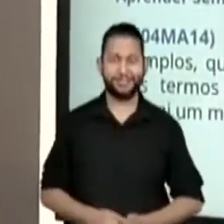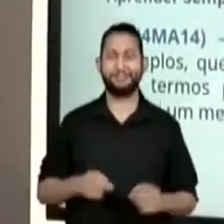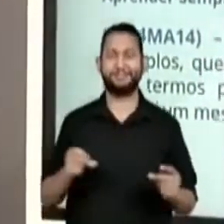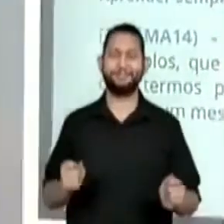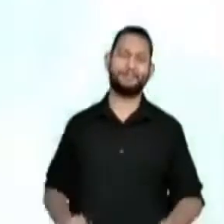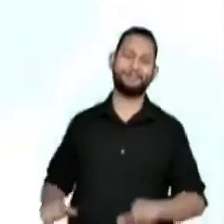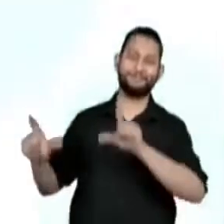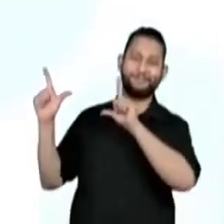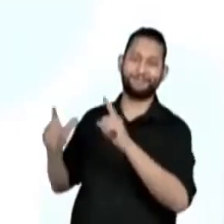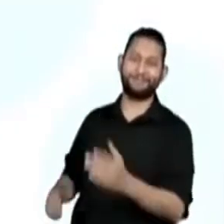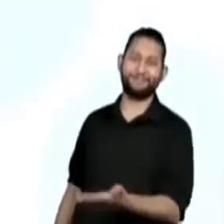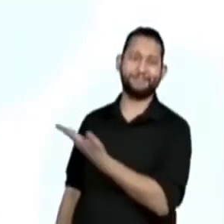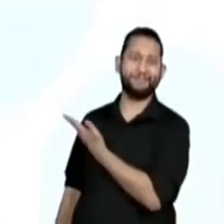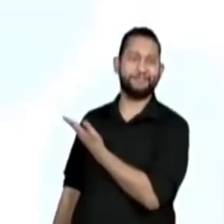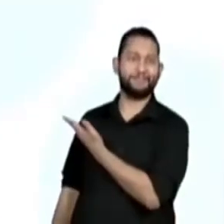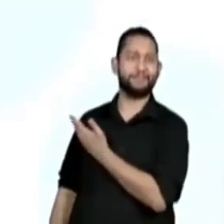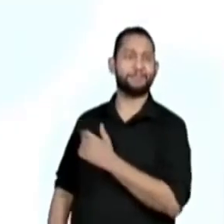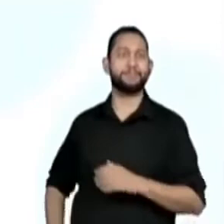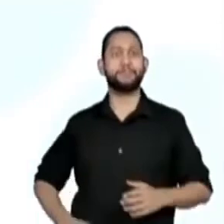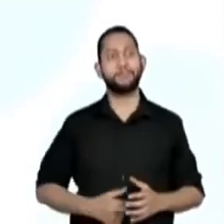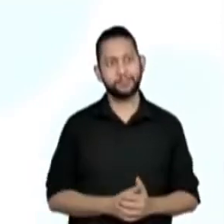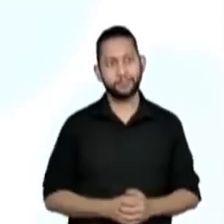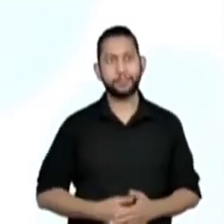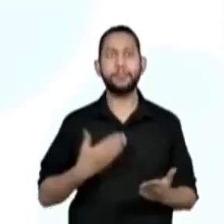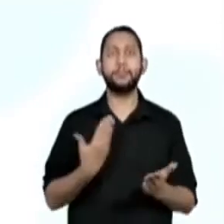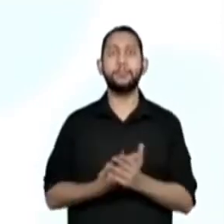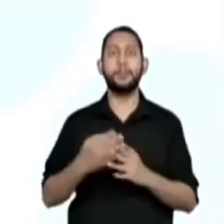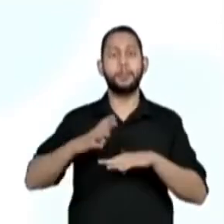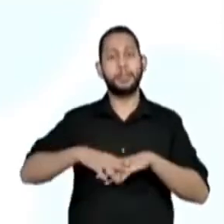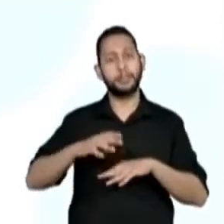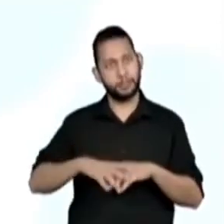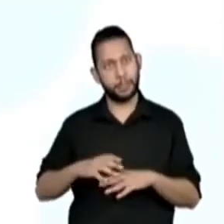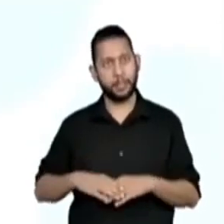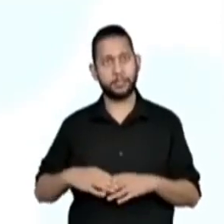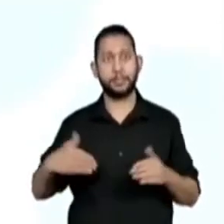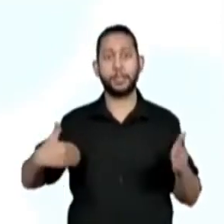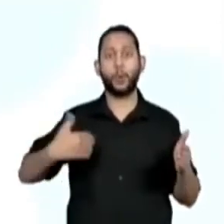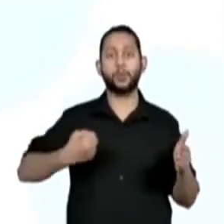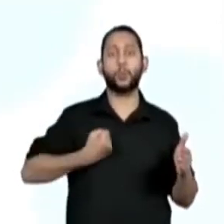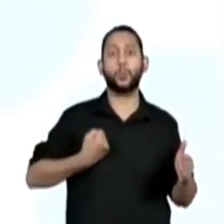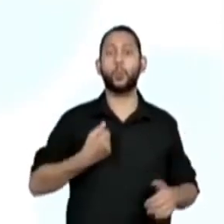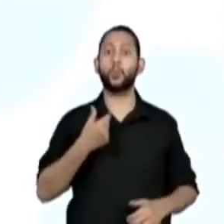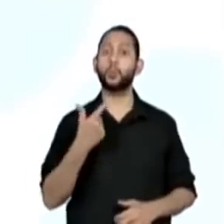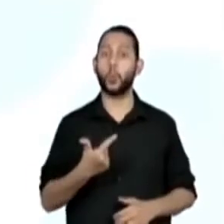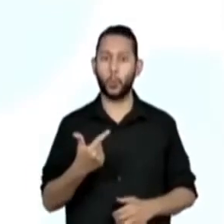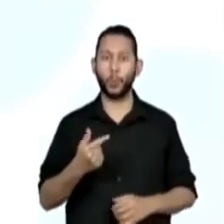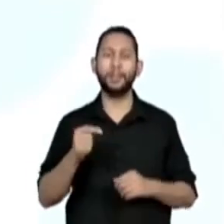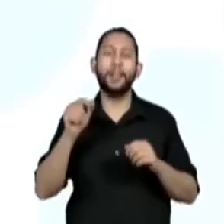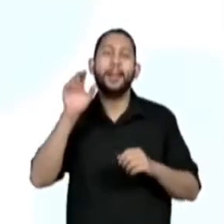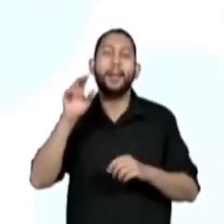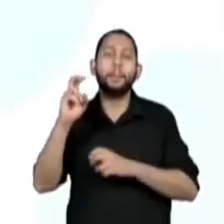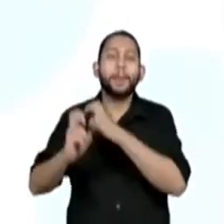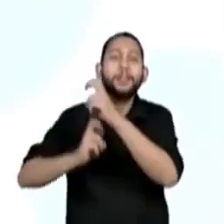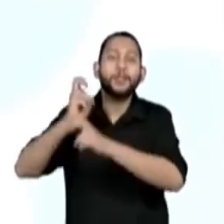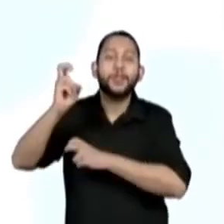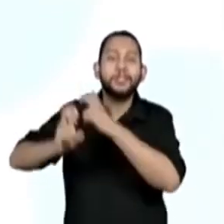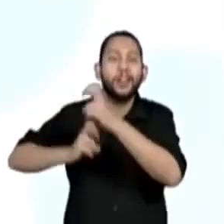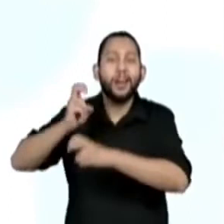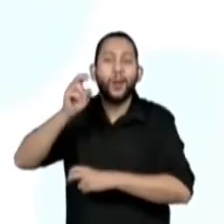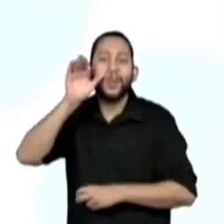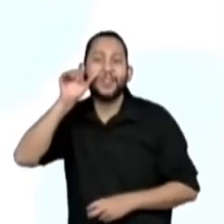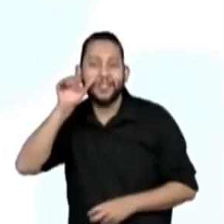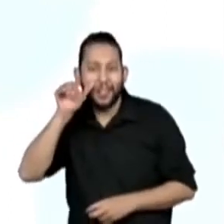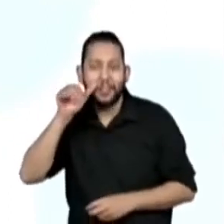prepara o print Obrigado oráculo aula de matemática sequência dois curiosidade ou paga em prestações aula